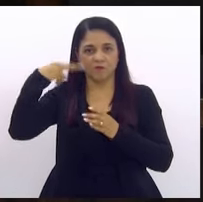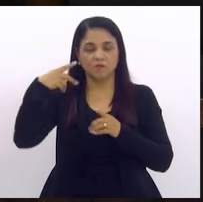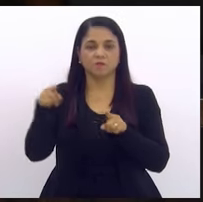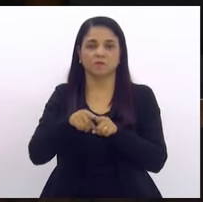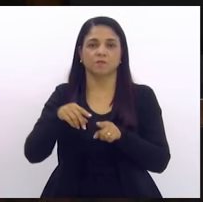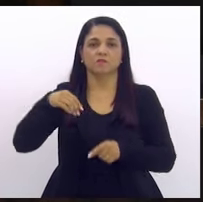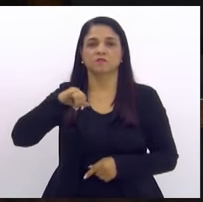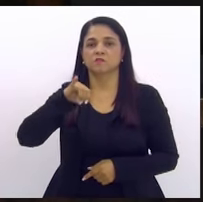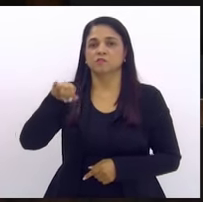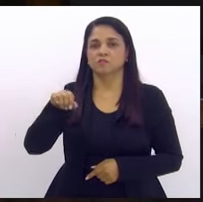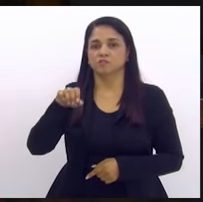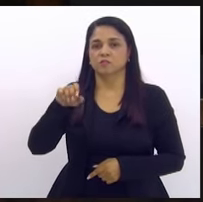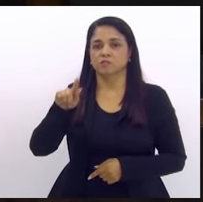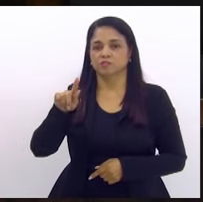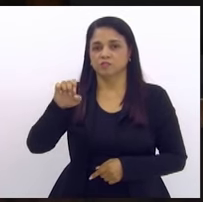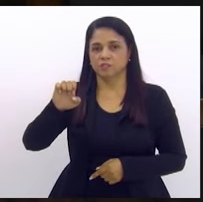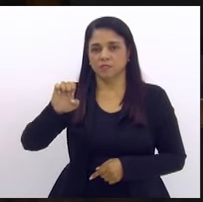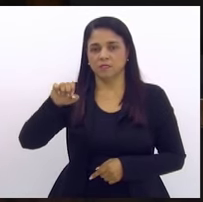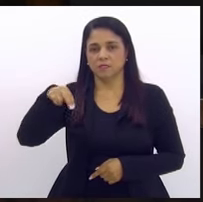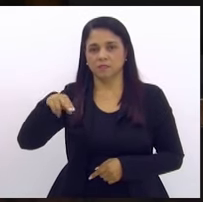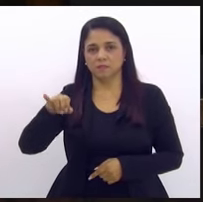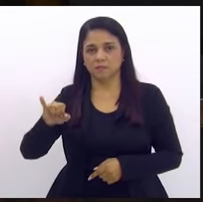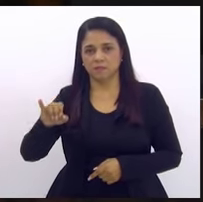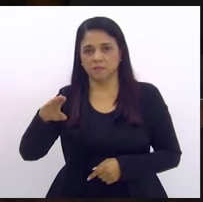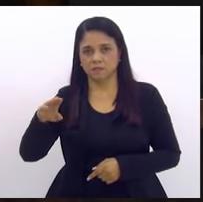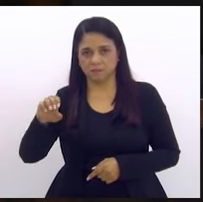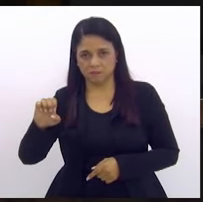sejam todos bem-vindos.